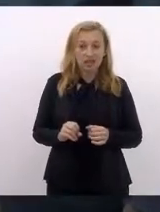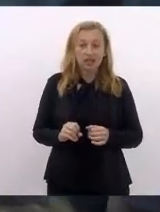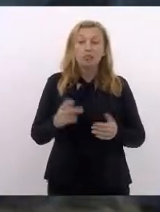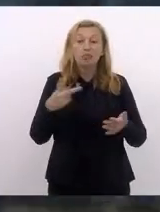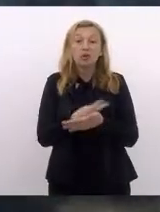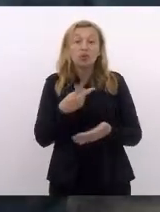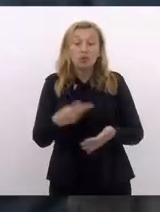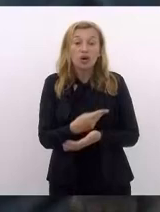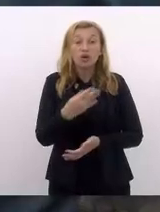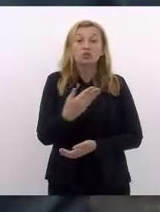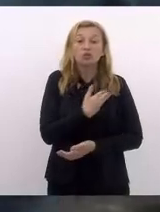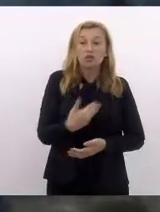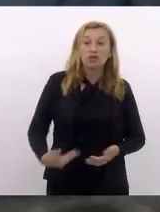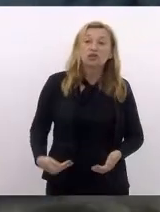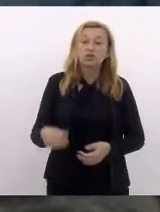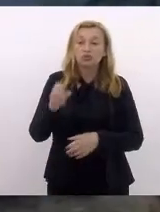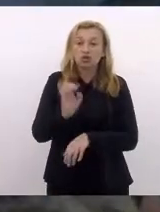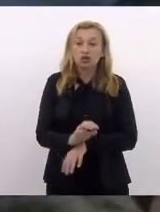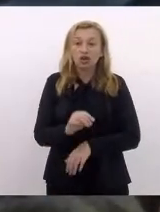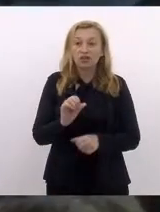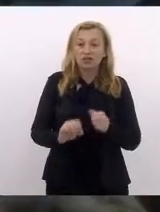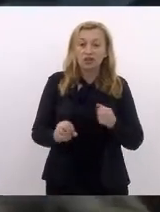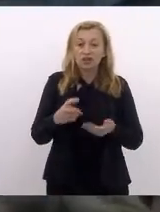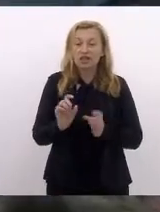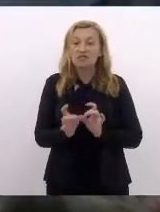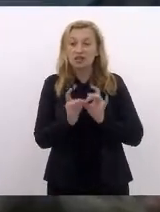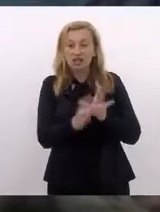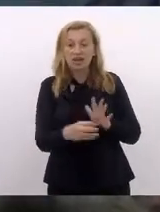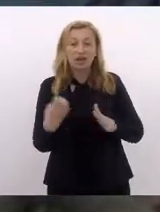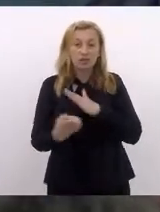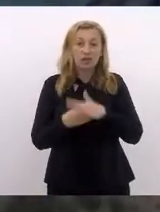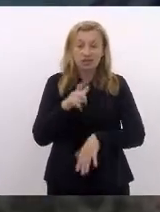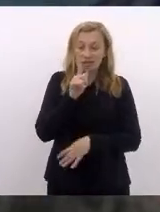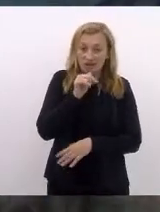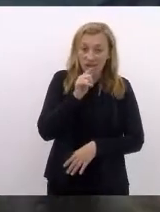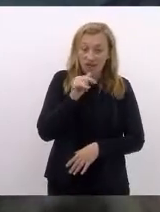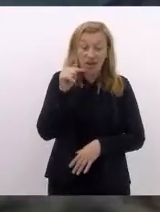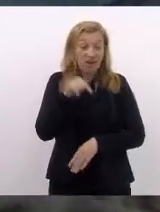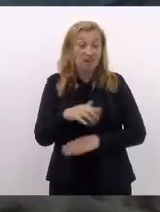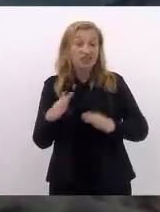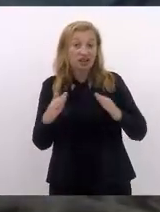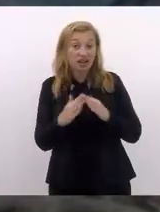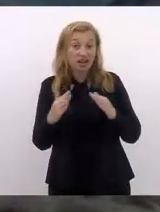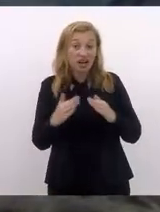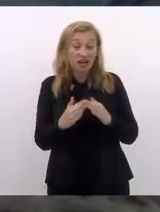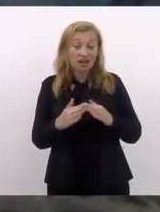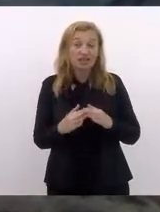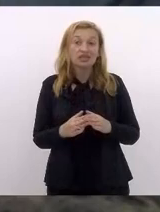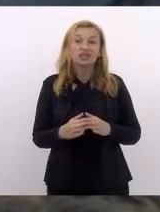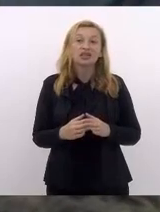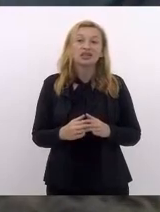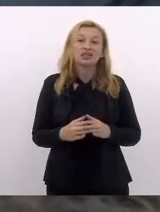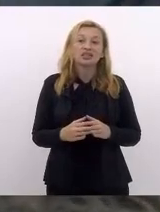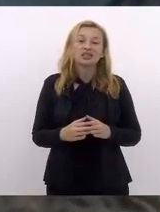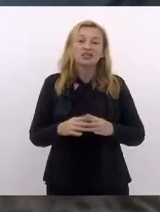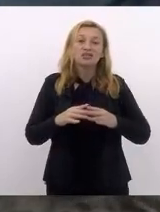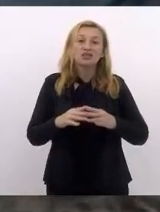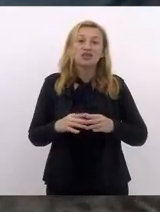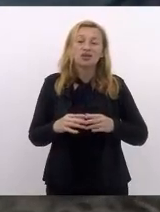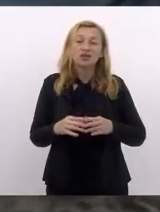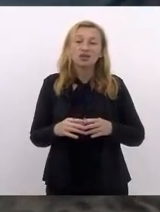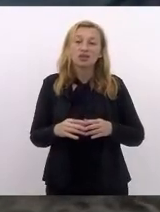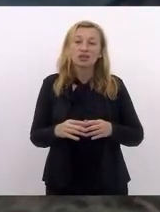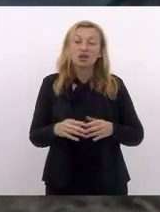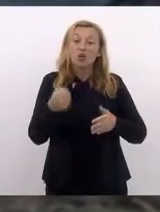que o governador do Estado fez em privatizar Cedae essa casa acaba recuperando